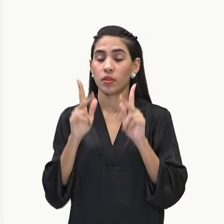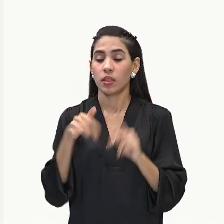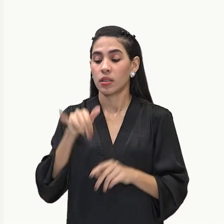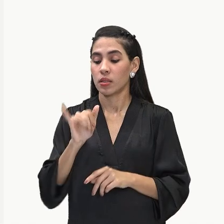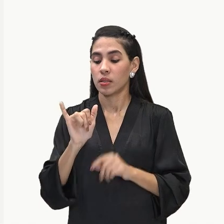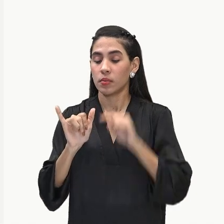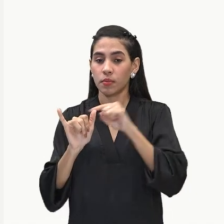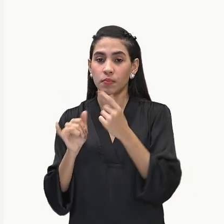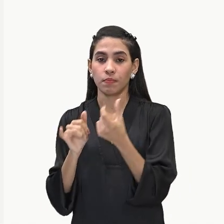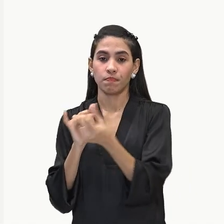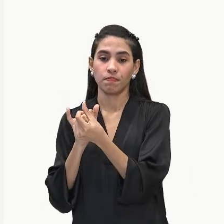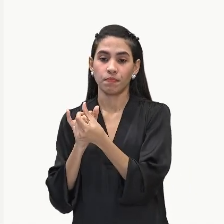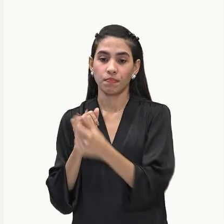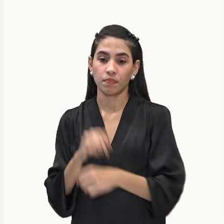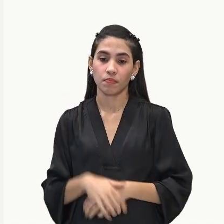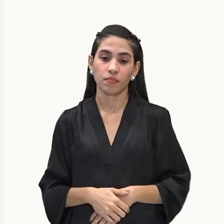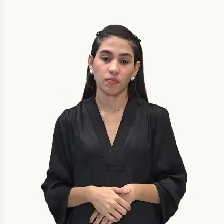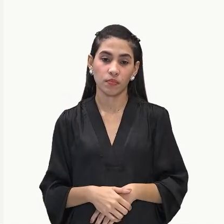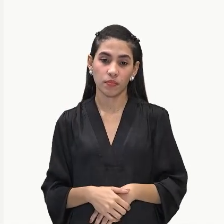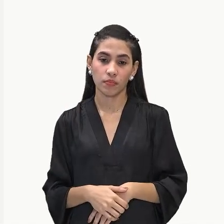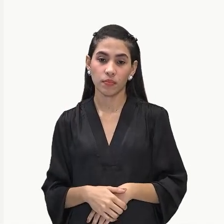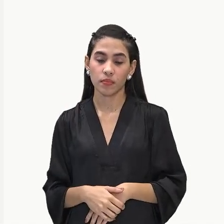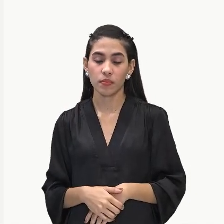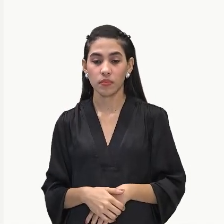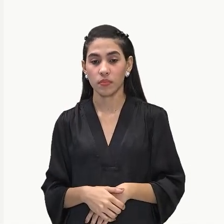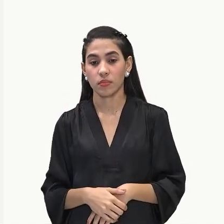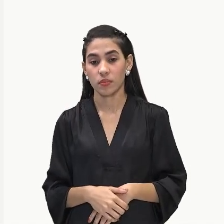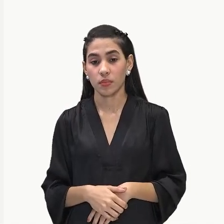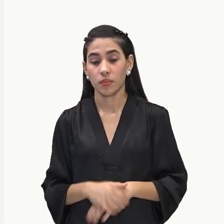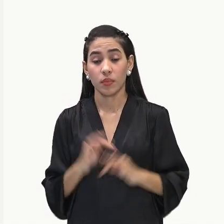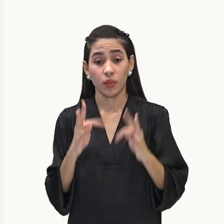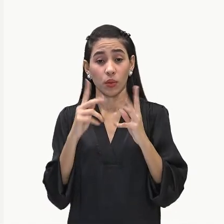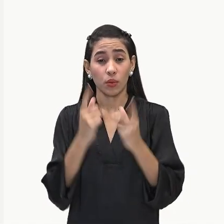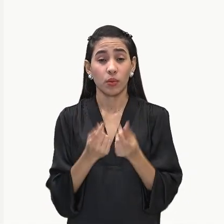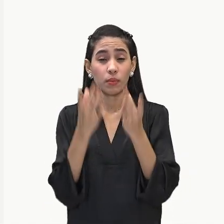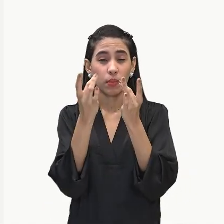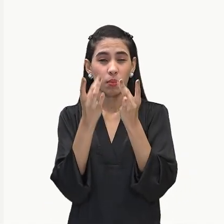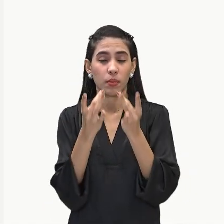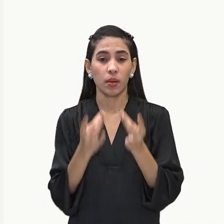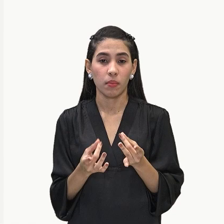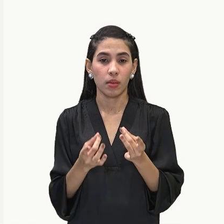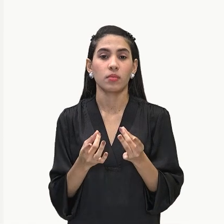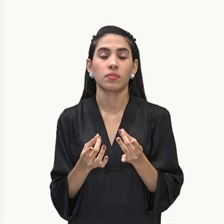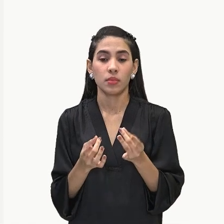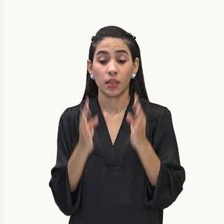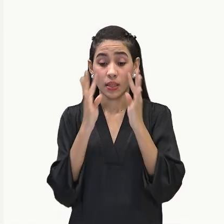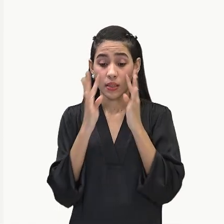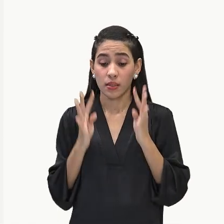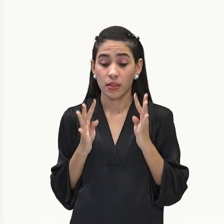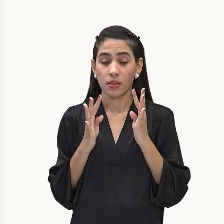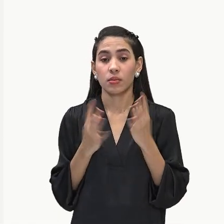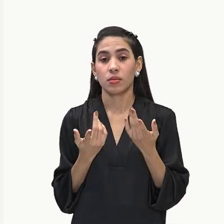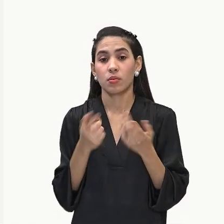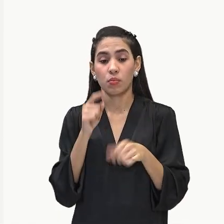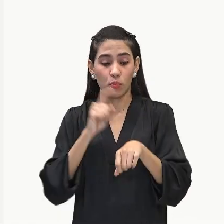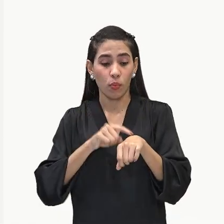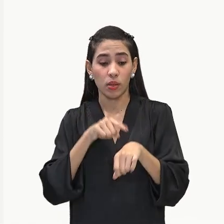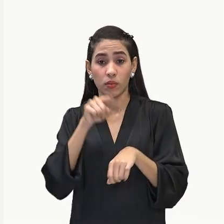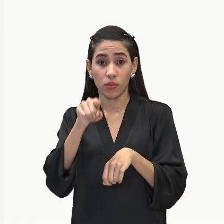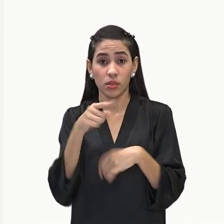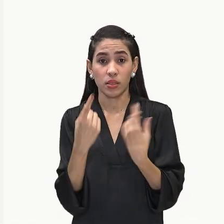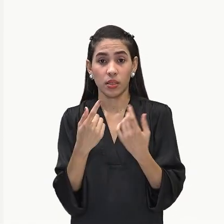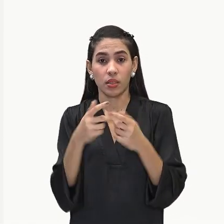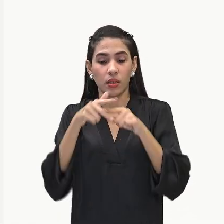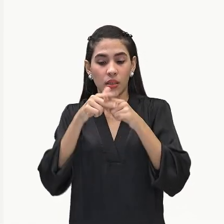igual a 6, ok? Então, todos esses detalhes aí, toda essa atenção na hora de se resolver aí